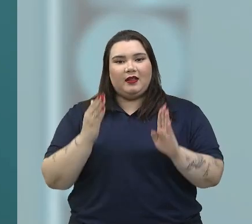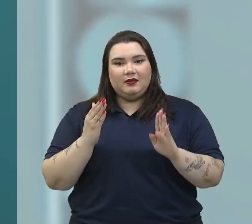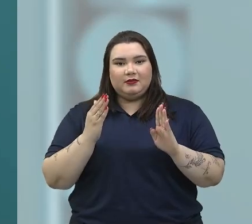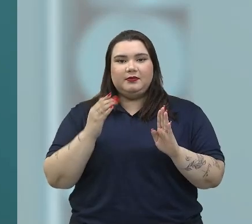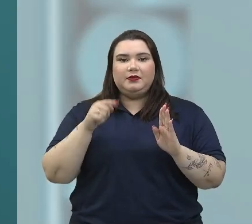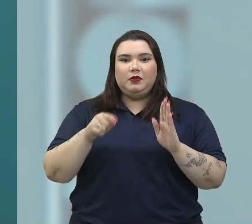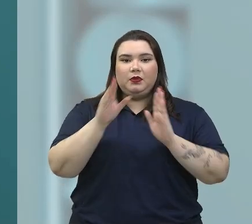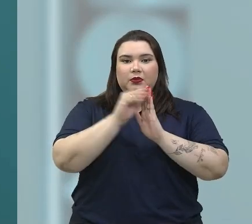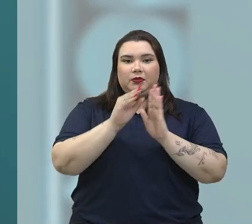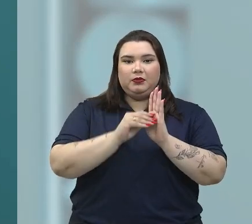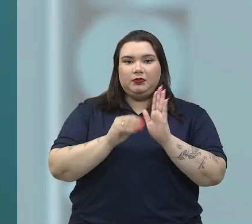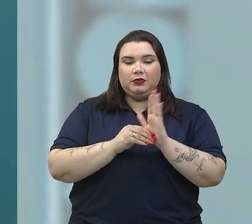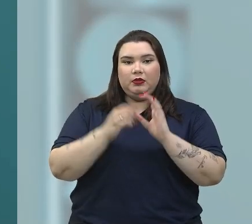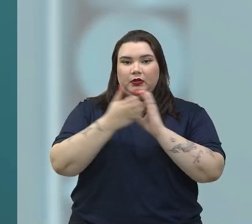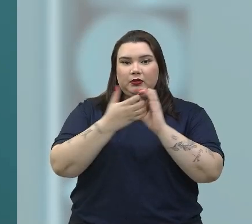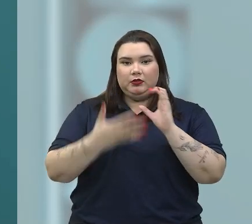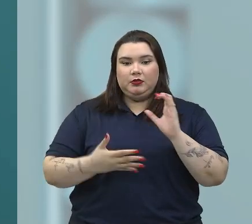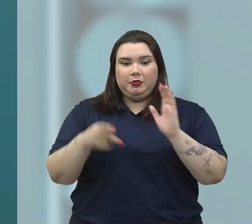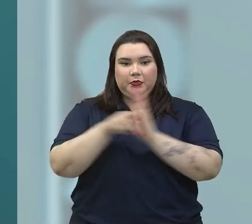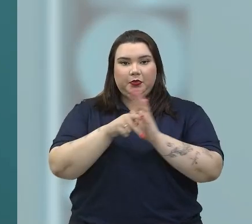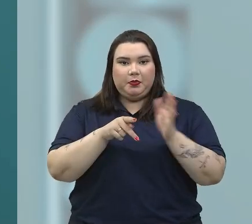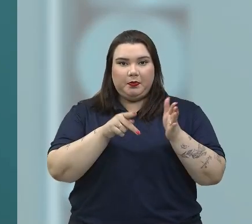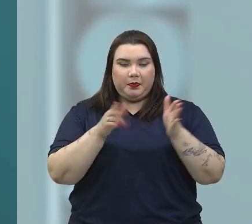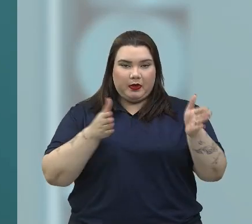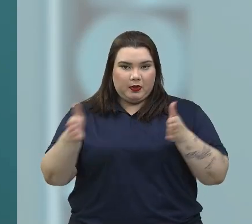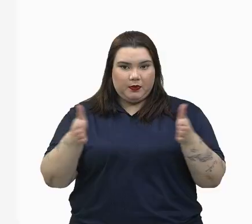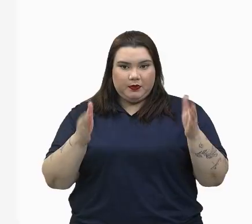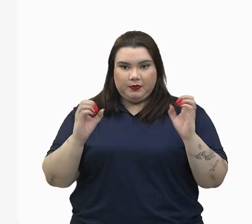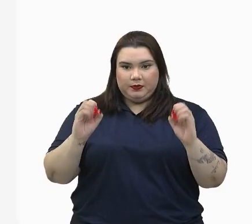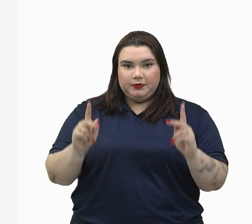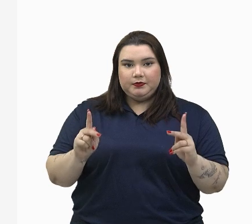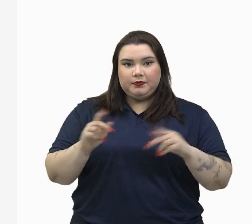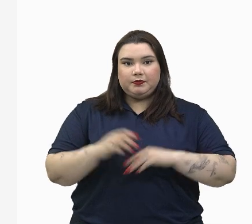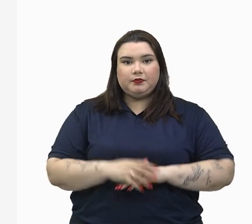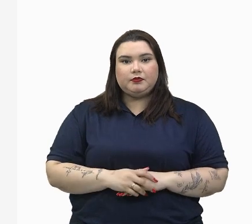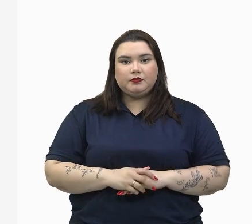com características desse período, tá bom? Vamos continuar.